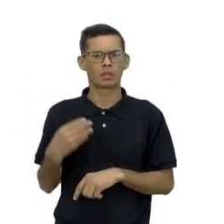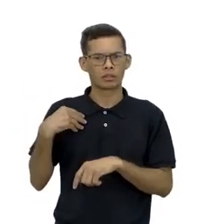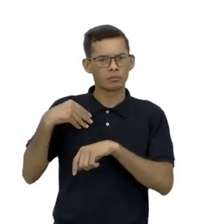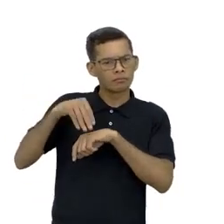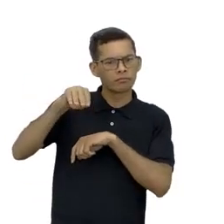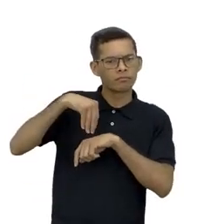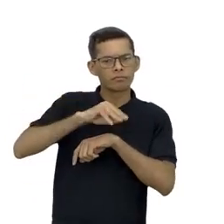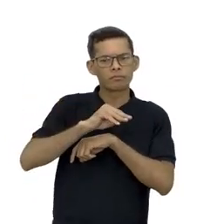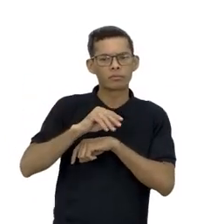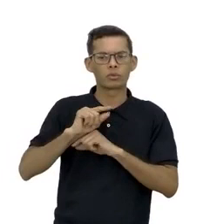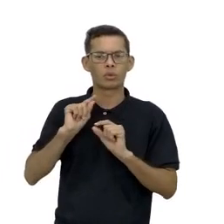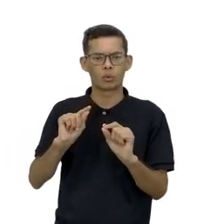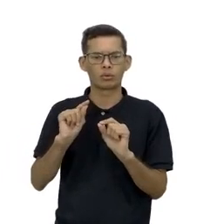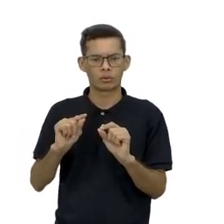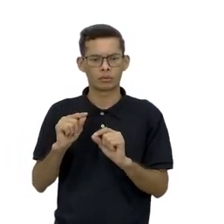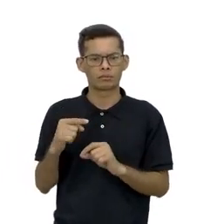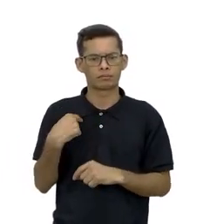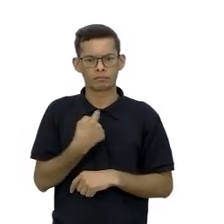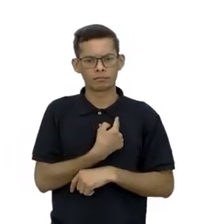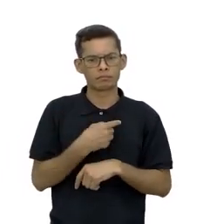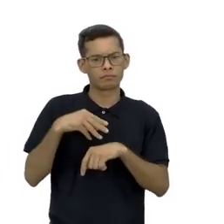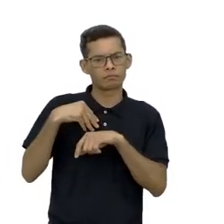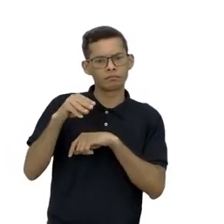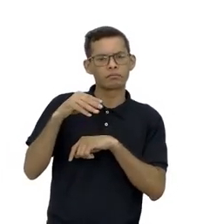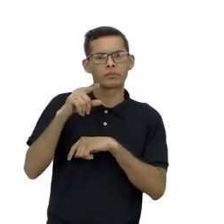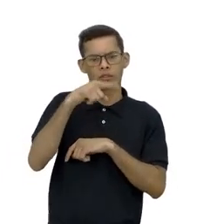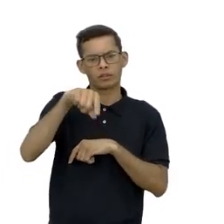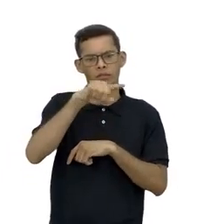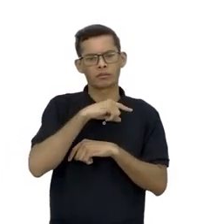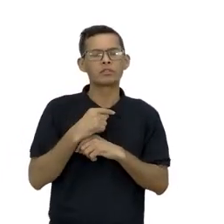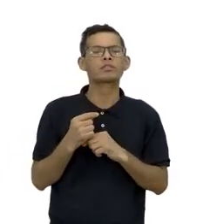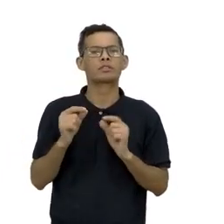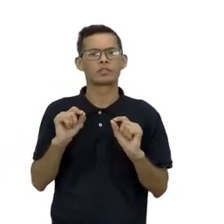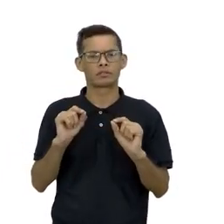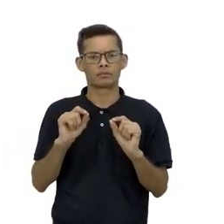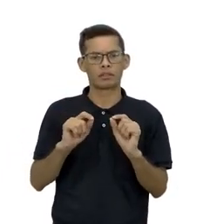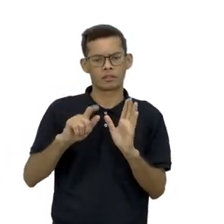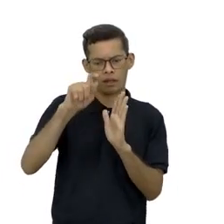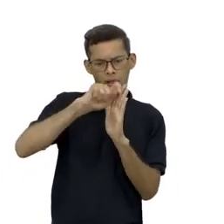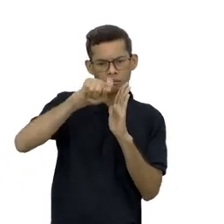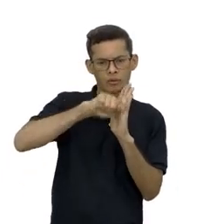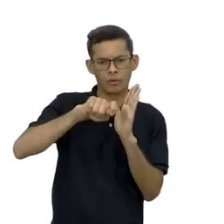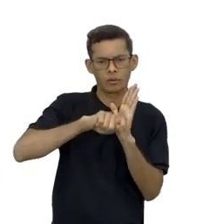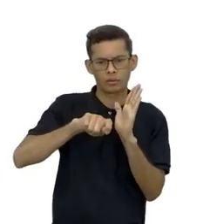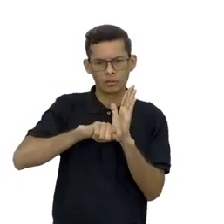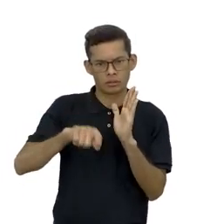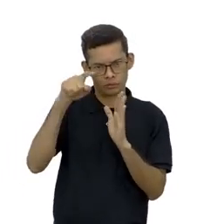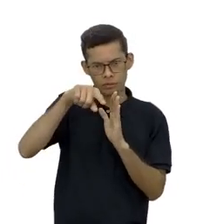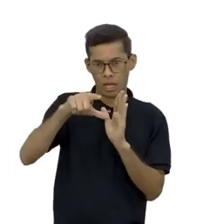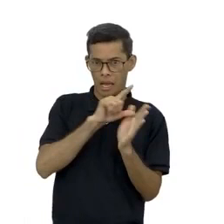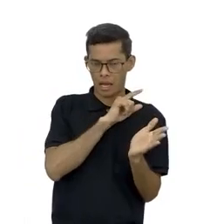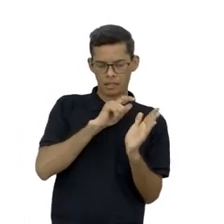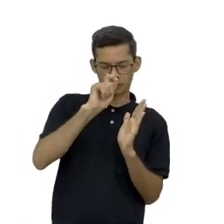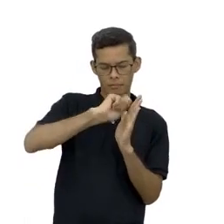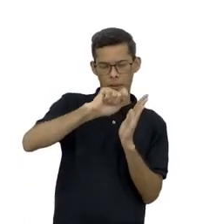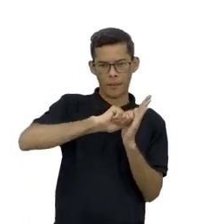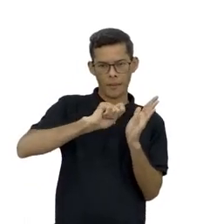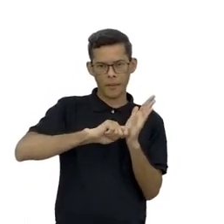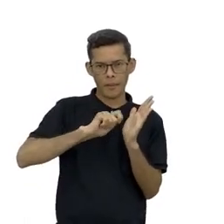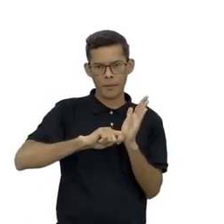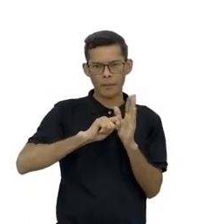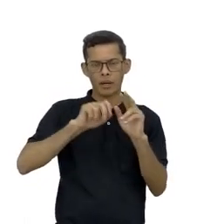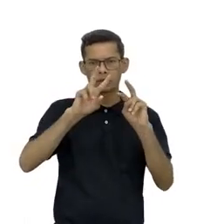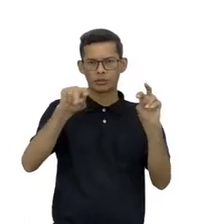sugere? Nós sugerimos, em primeiro lugar, que vocês retomem as anotações que vocês puderam fazer dos